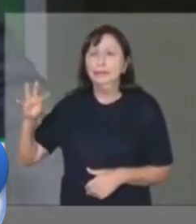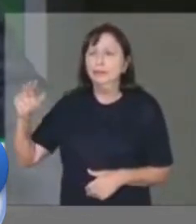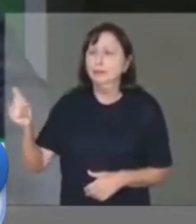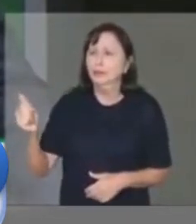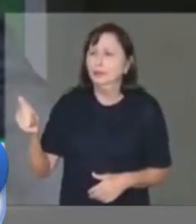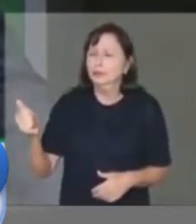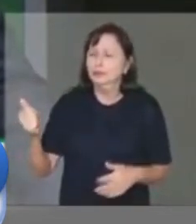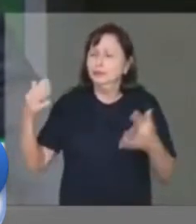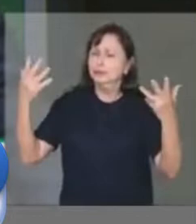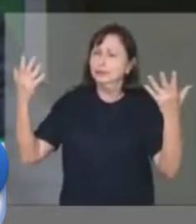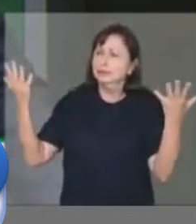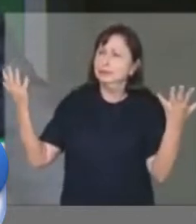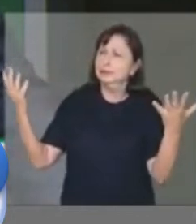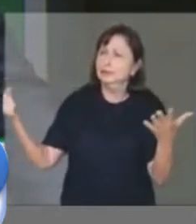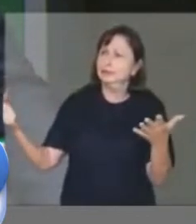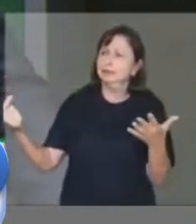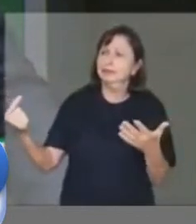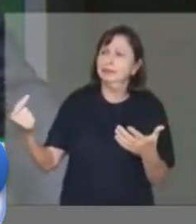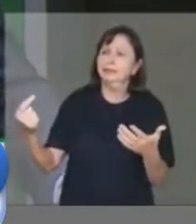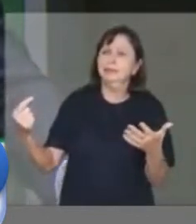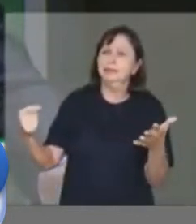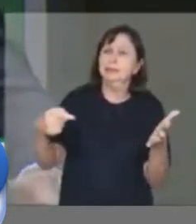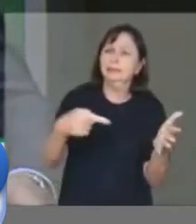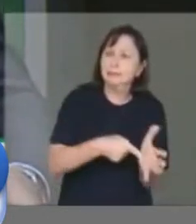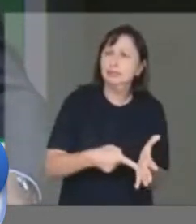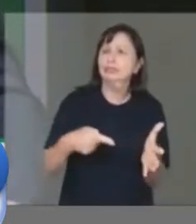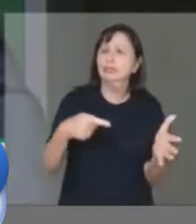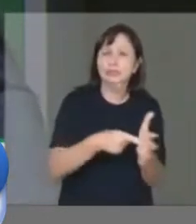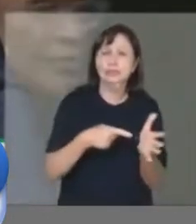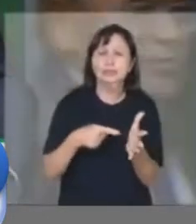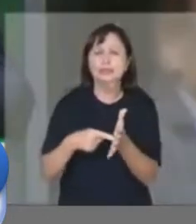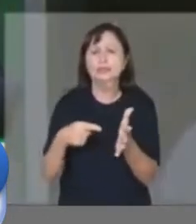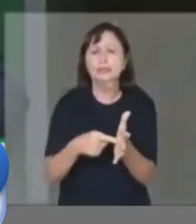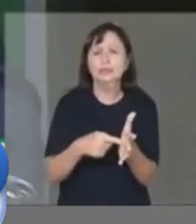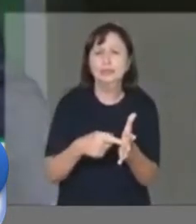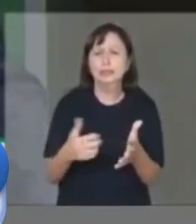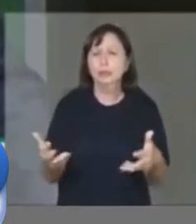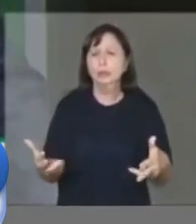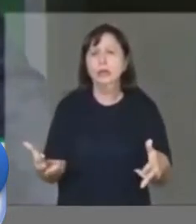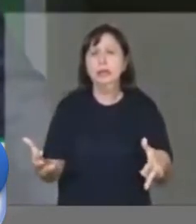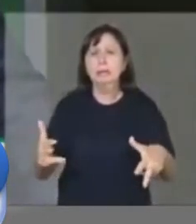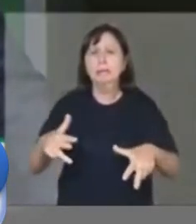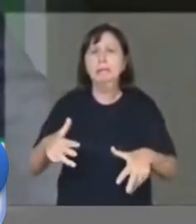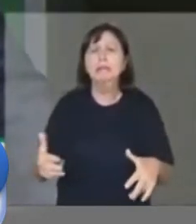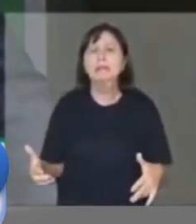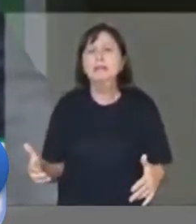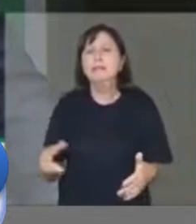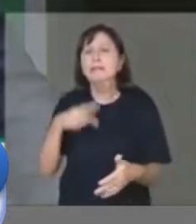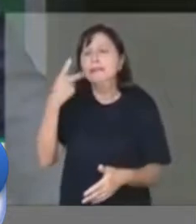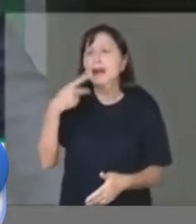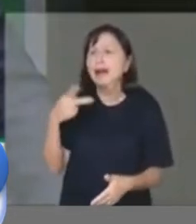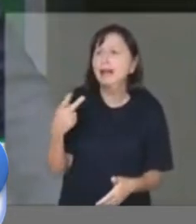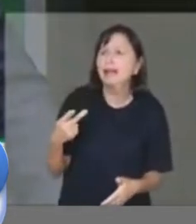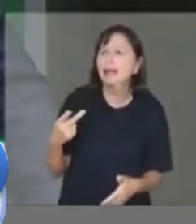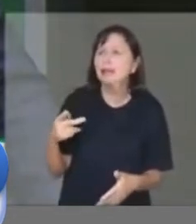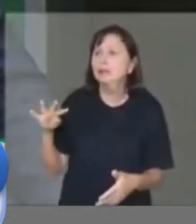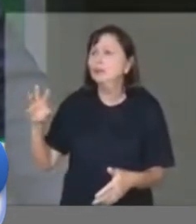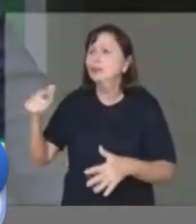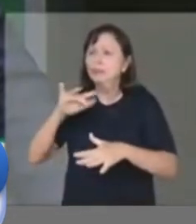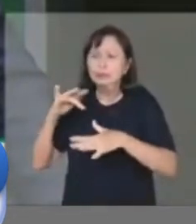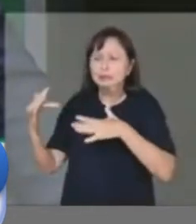que praticam essas condutas. Falam até das milícias virtuais e eu trouxe ali algumas demonstrações de que quem